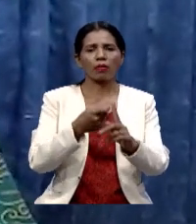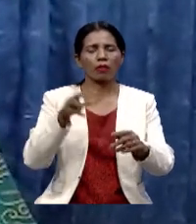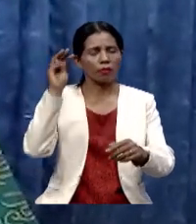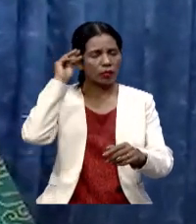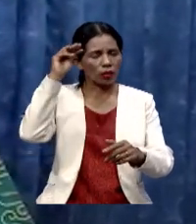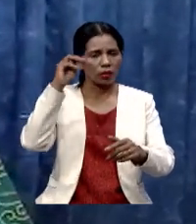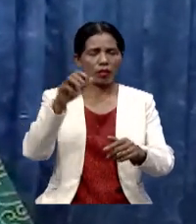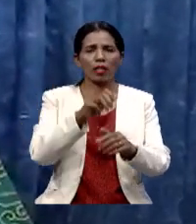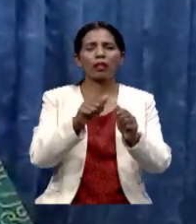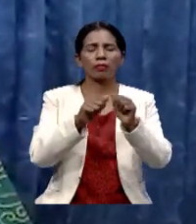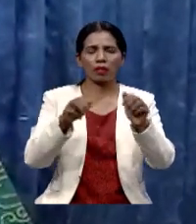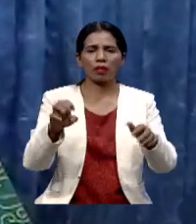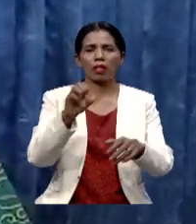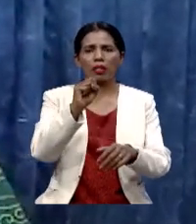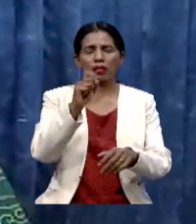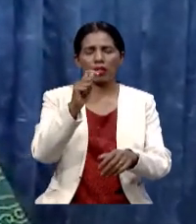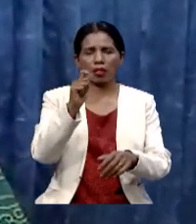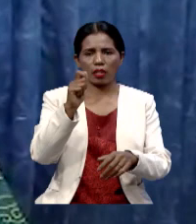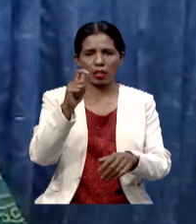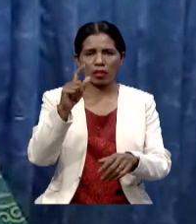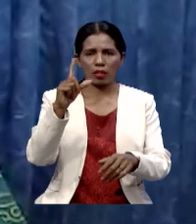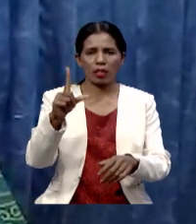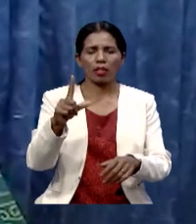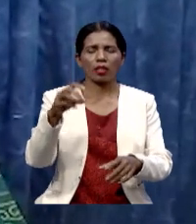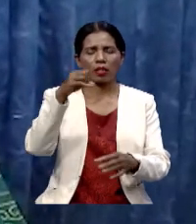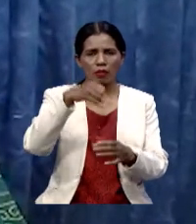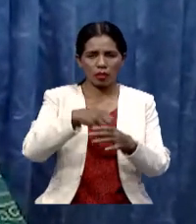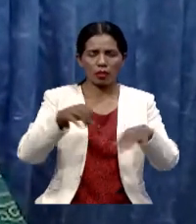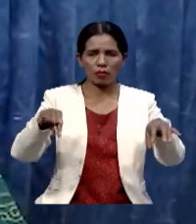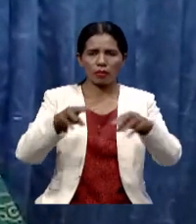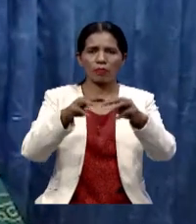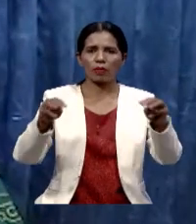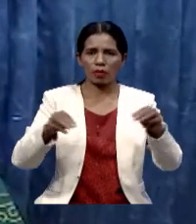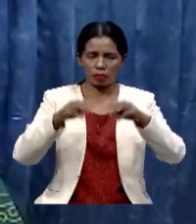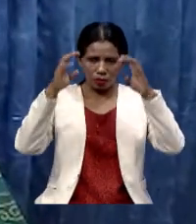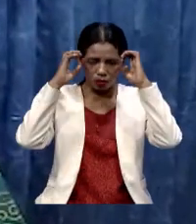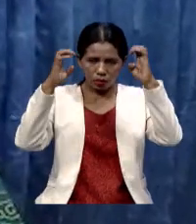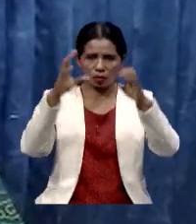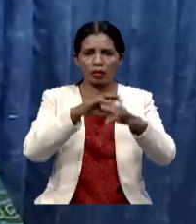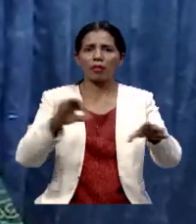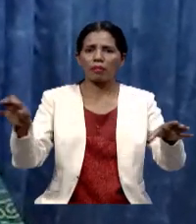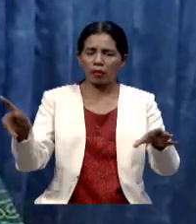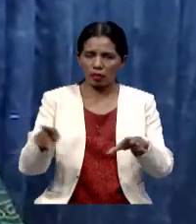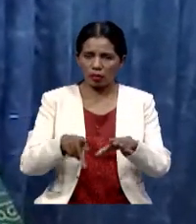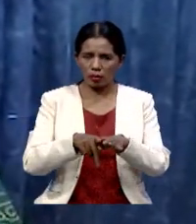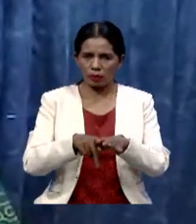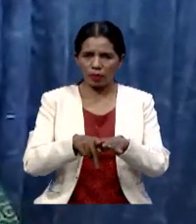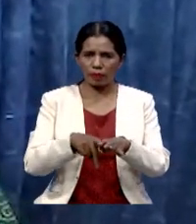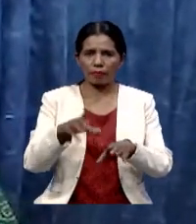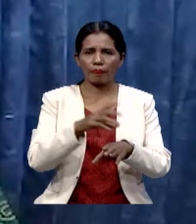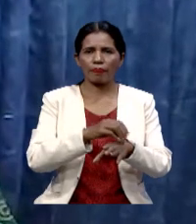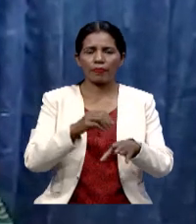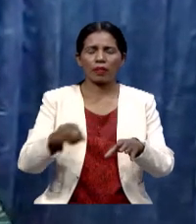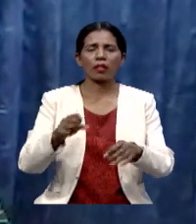Administração Estatal, também incluímos o Serviço Municipal de Educação, minha participação em encontro, né?